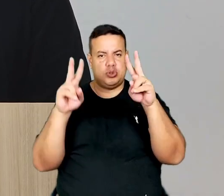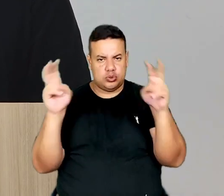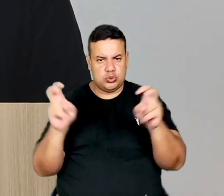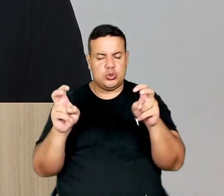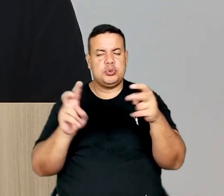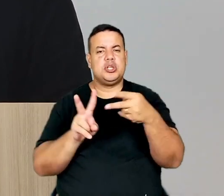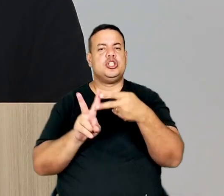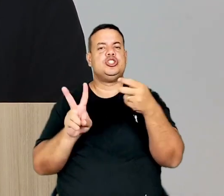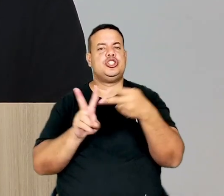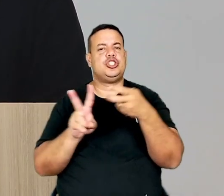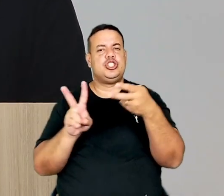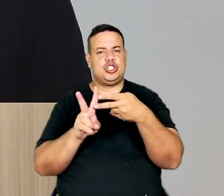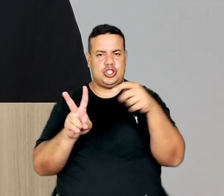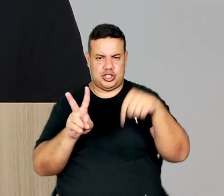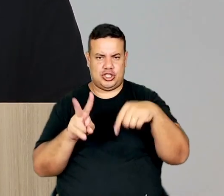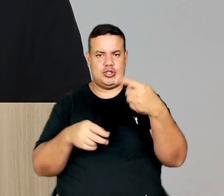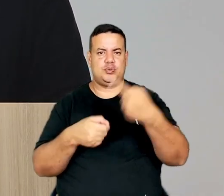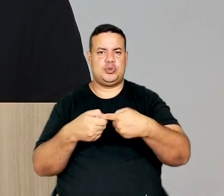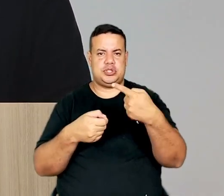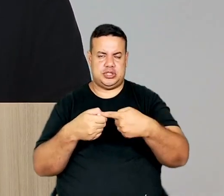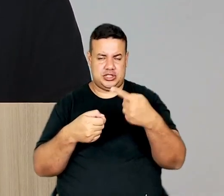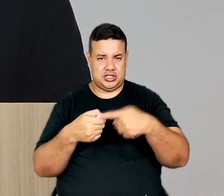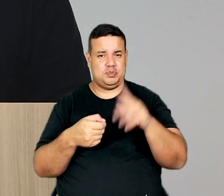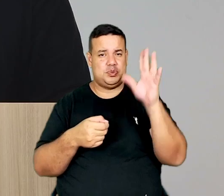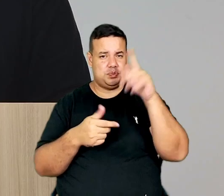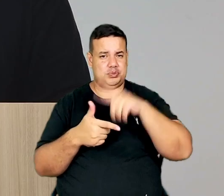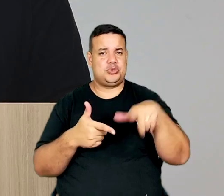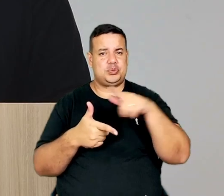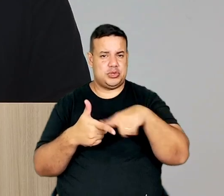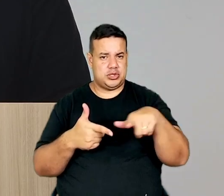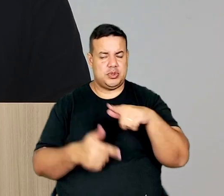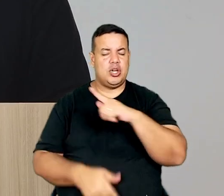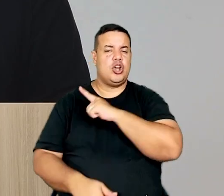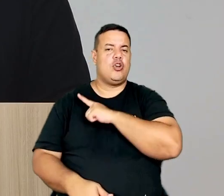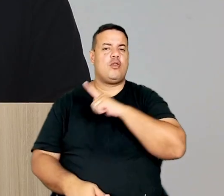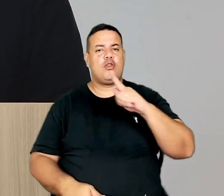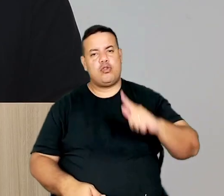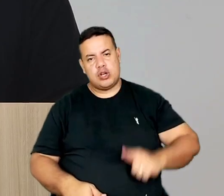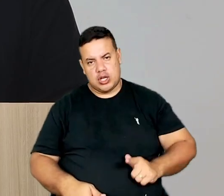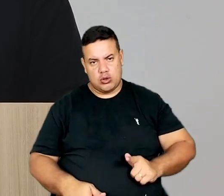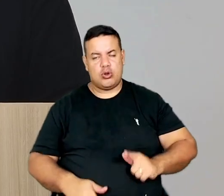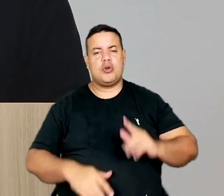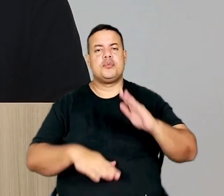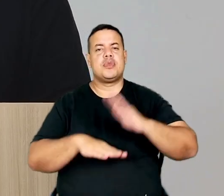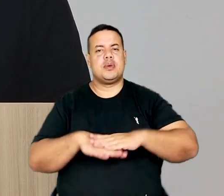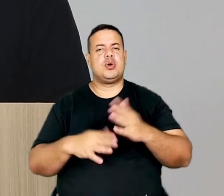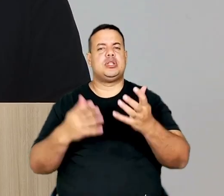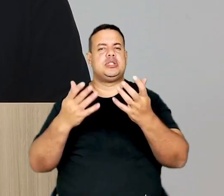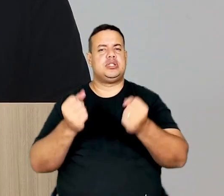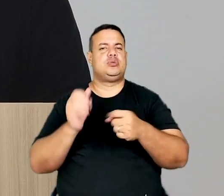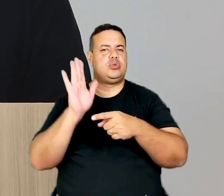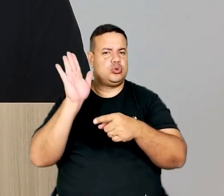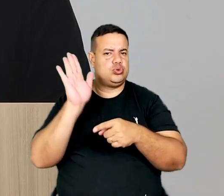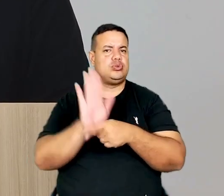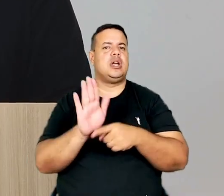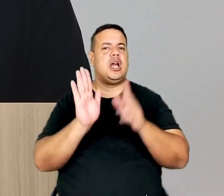aqui no nosso município. O governador se colocou totalmente à disposição, já está